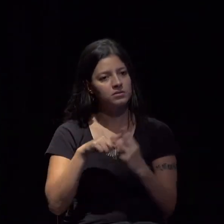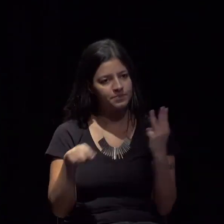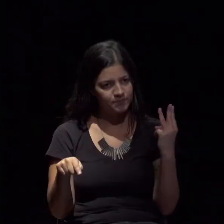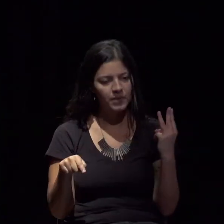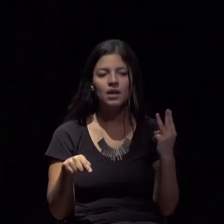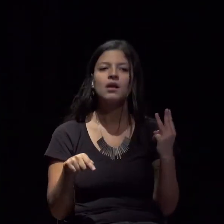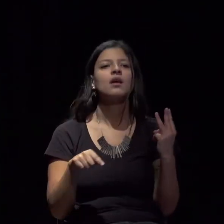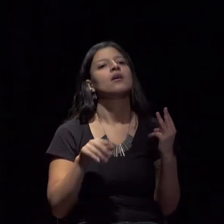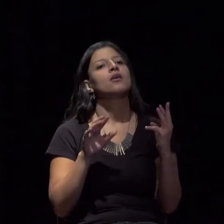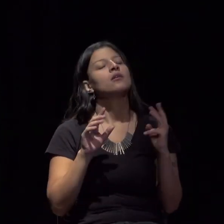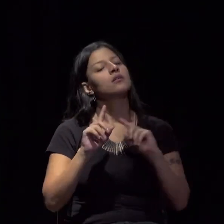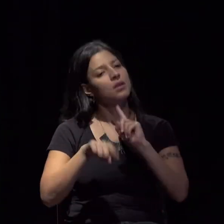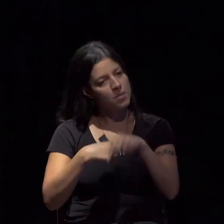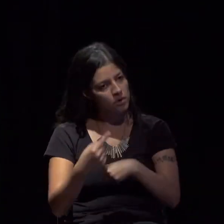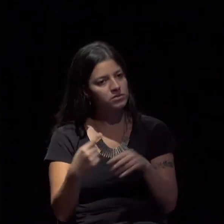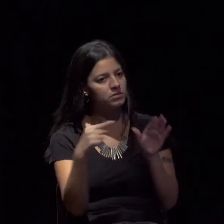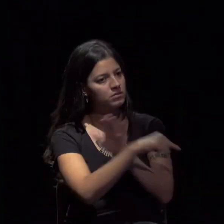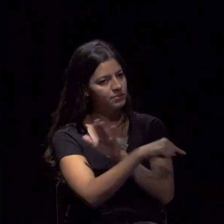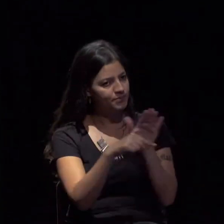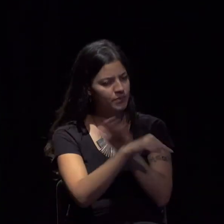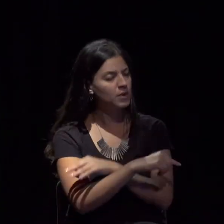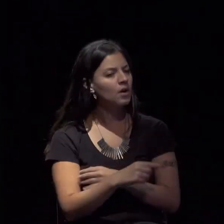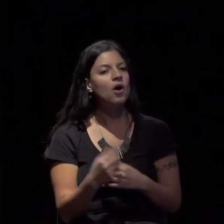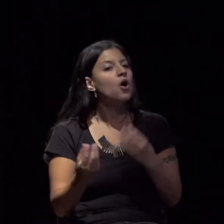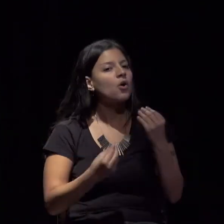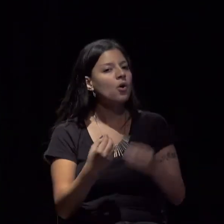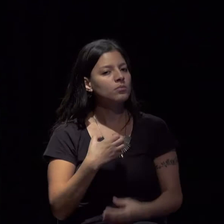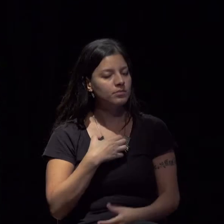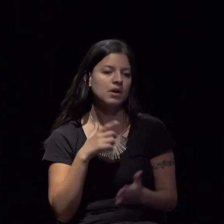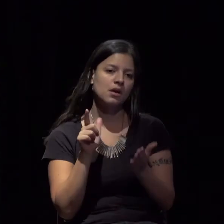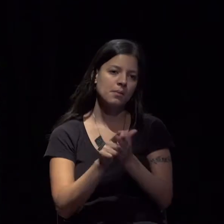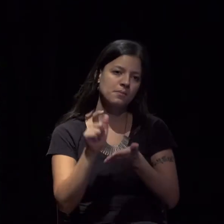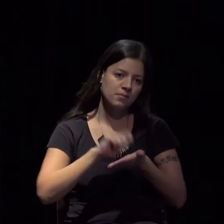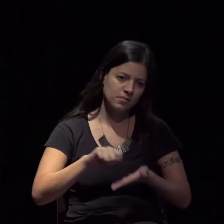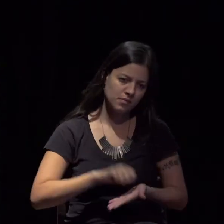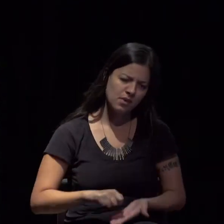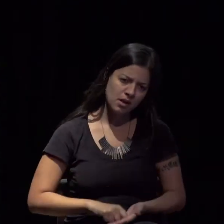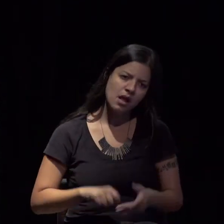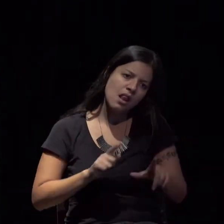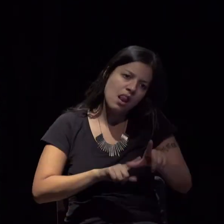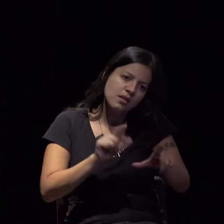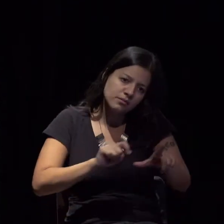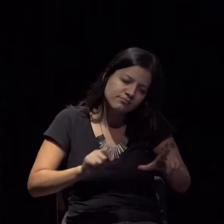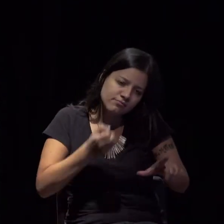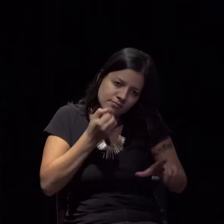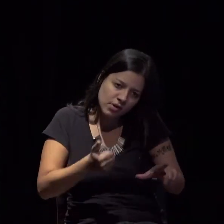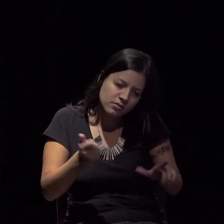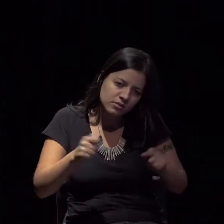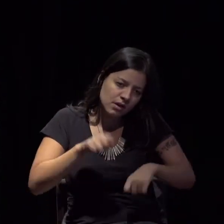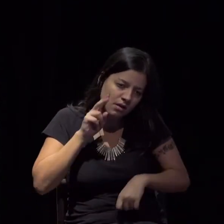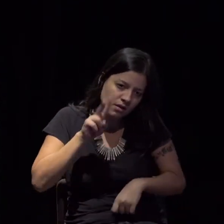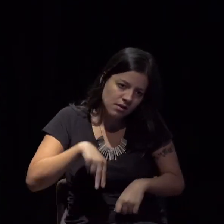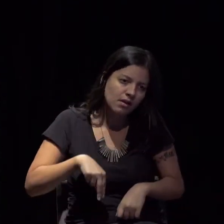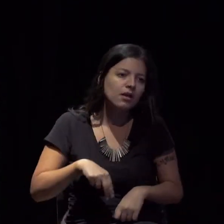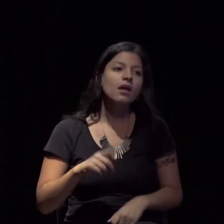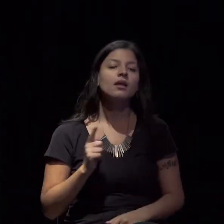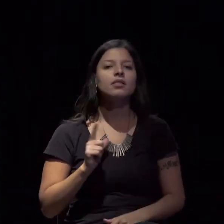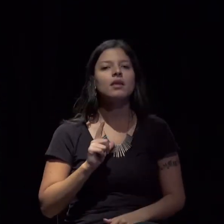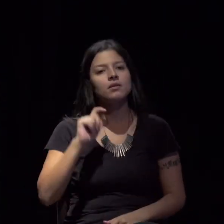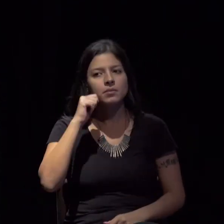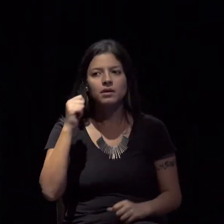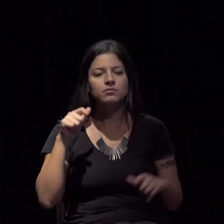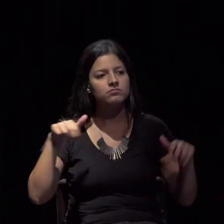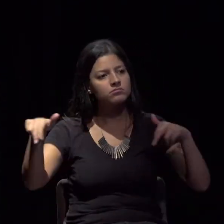As perguntas devem ser feitas por escrito, em letra legível, por favor, e podem ser entregues aos funcionários do museu que ficam em torno da